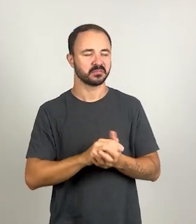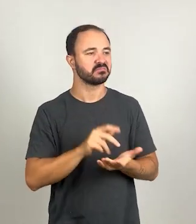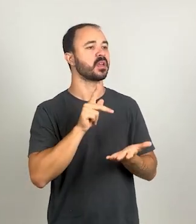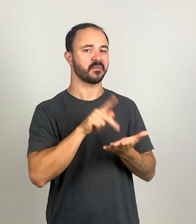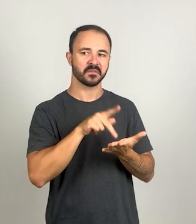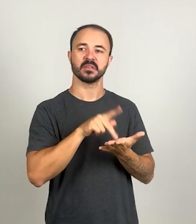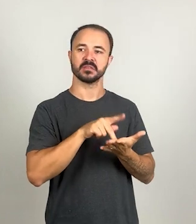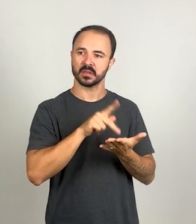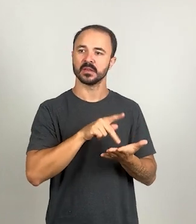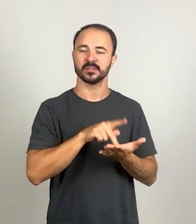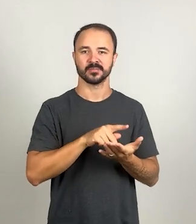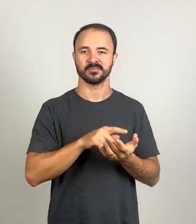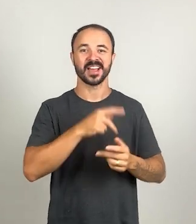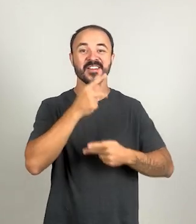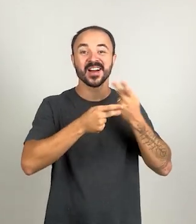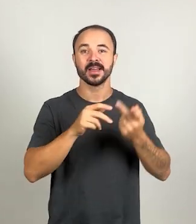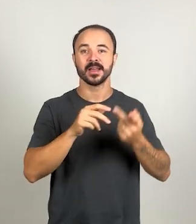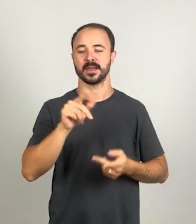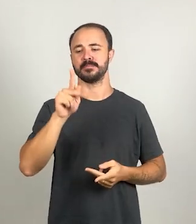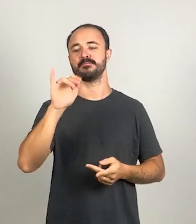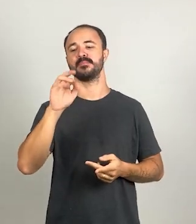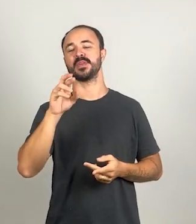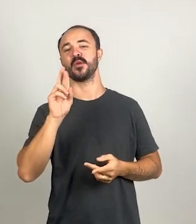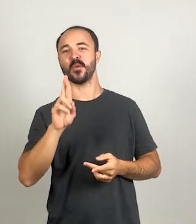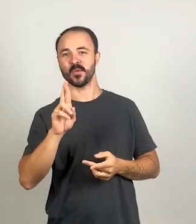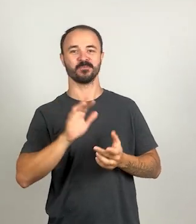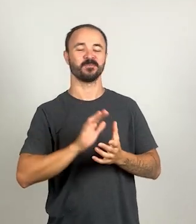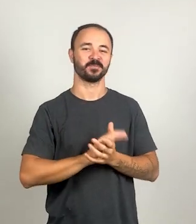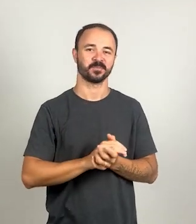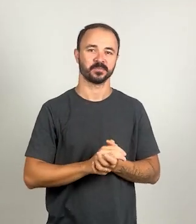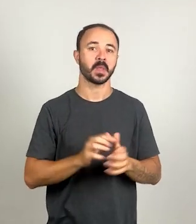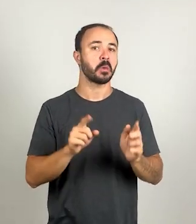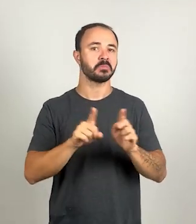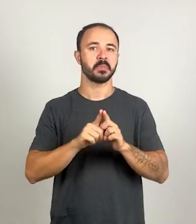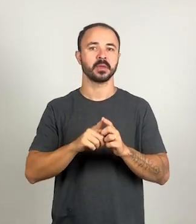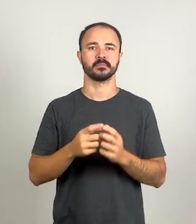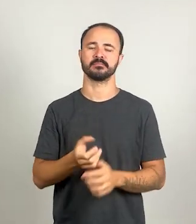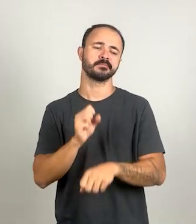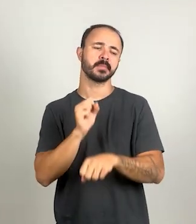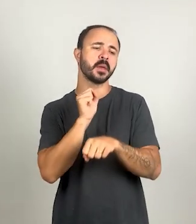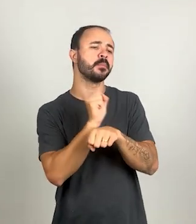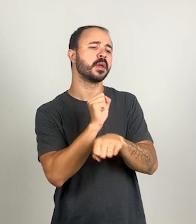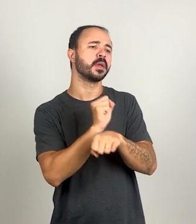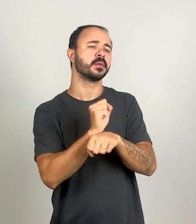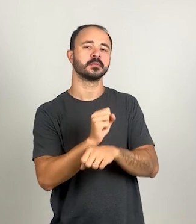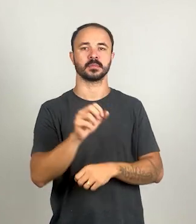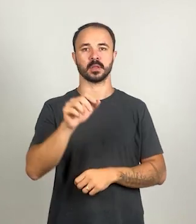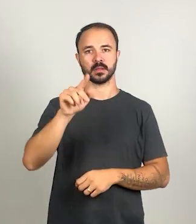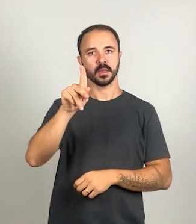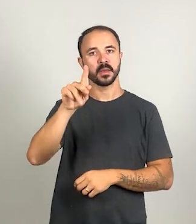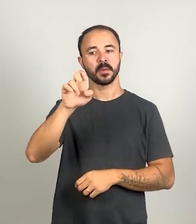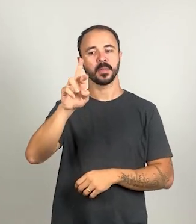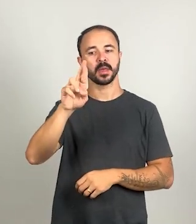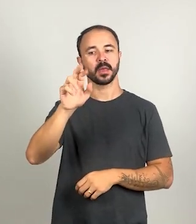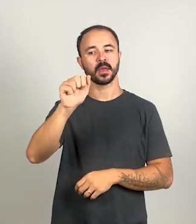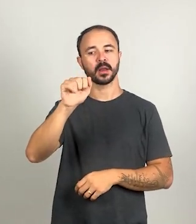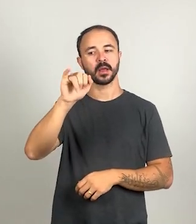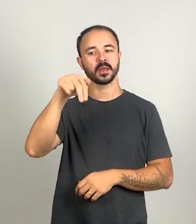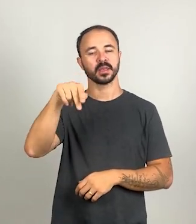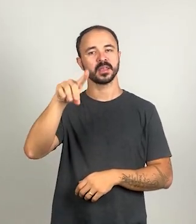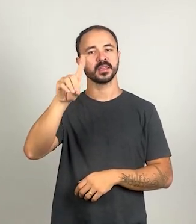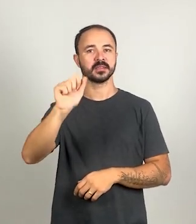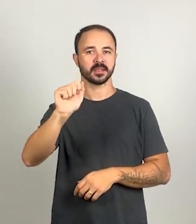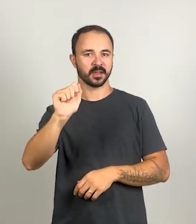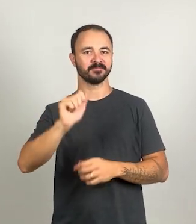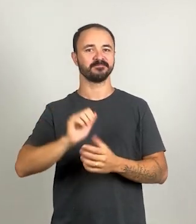Maranhão Pera ainda que quer dizer espera um pouco dá teus pulos quem nunca disse né